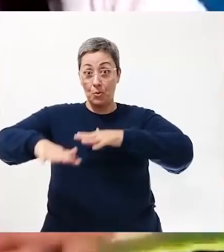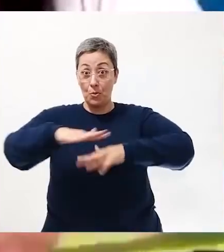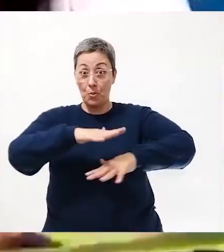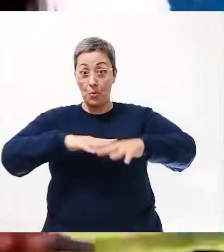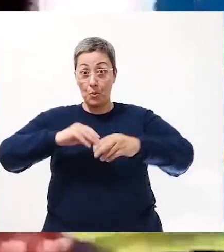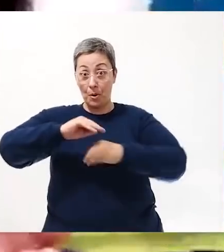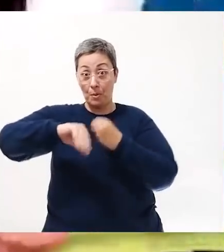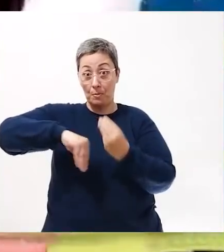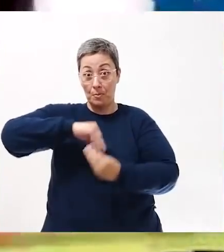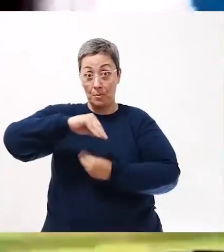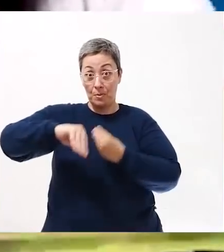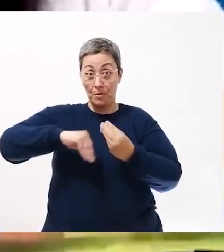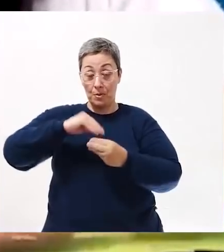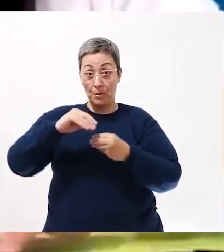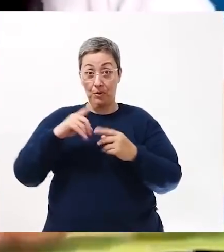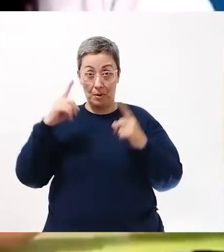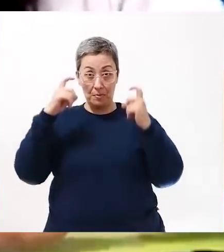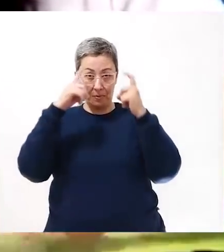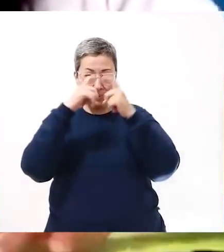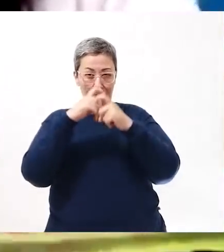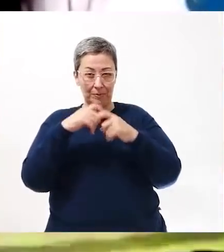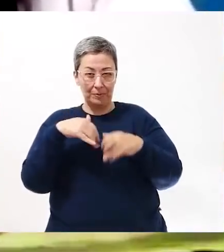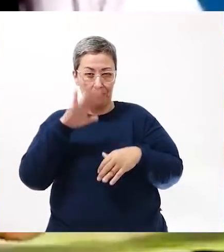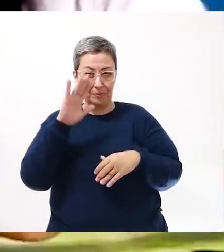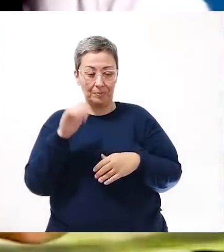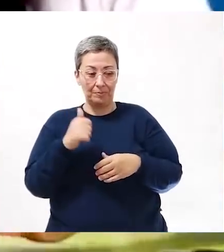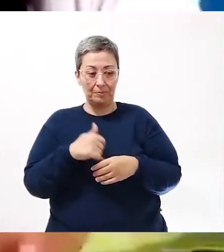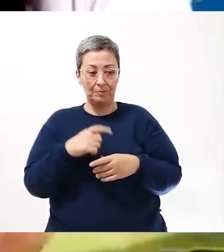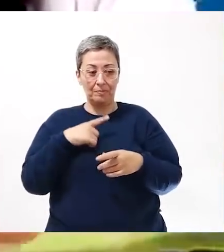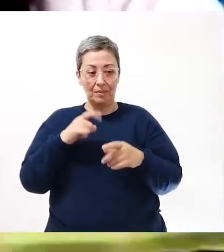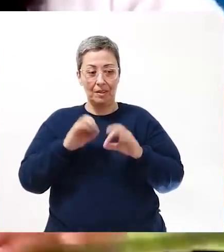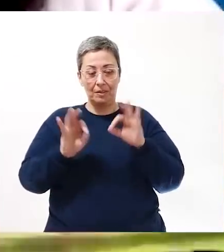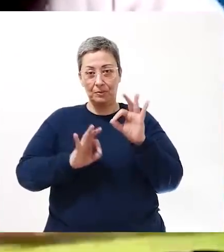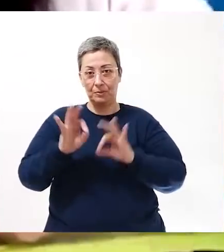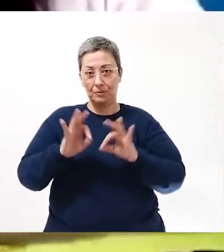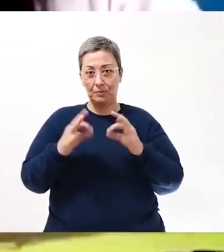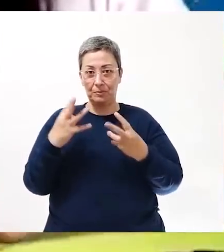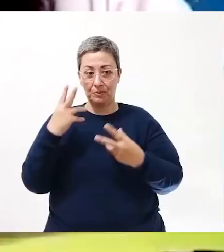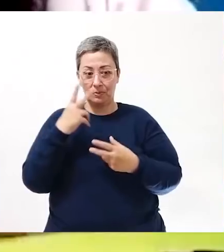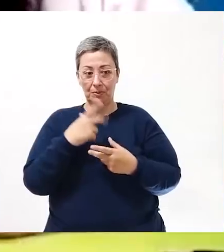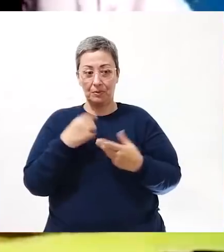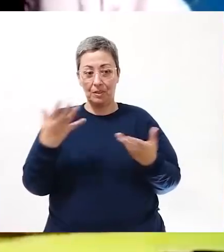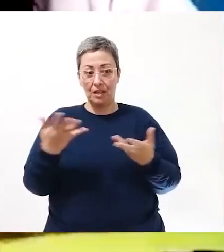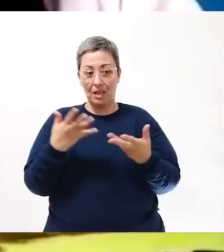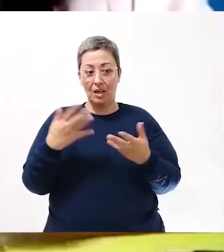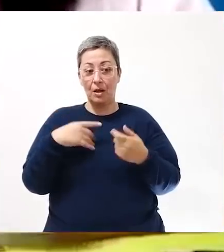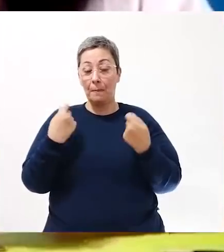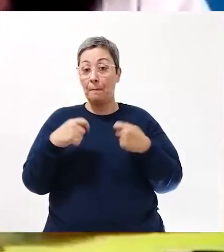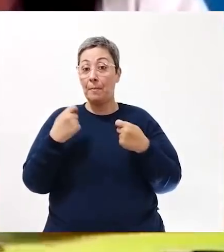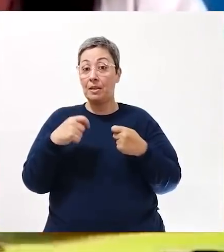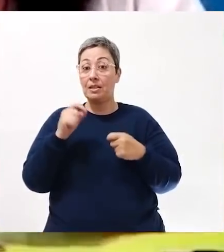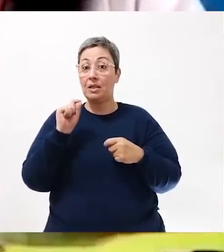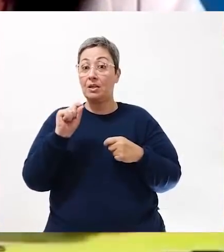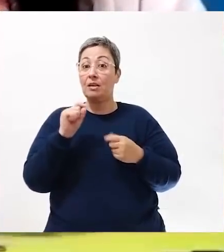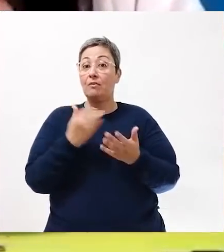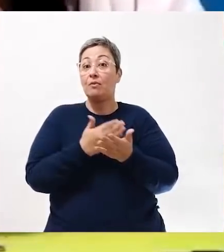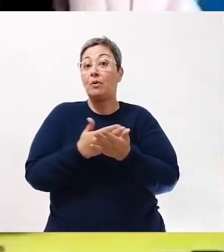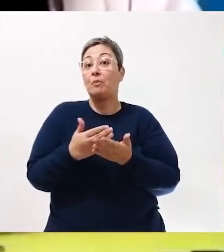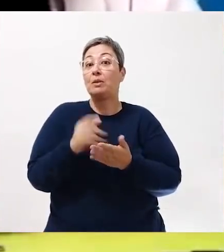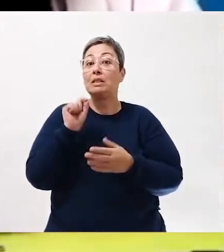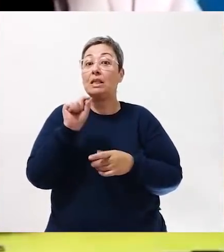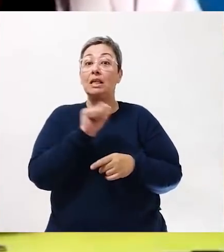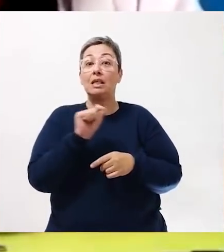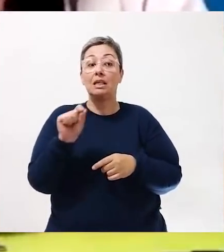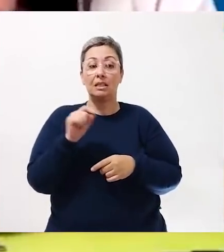Vamos embaralhar para se tornar mais difícil. Aí você ajeita bem bonitinho. Agora a gente precisa ver quem